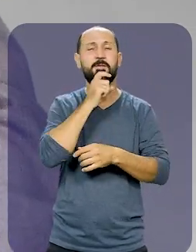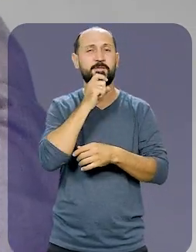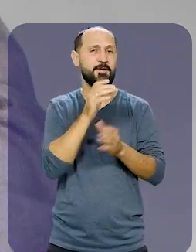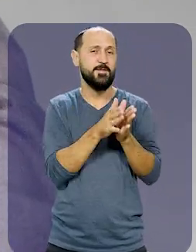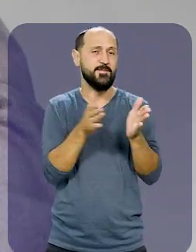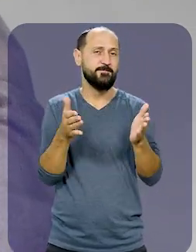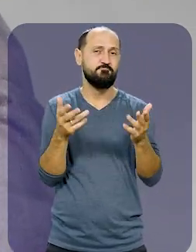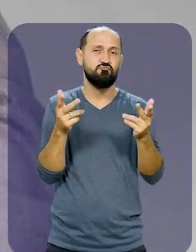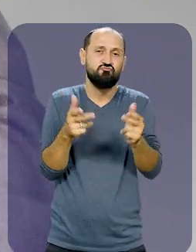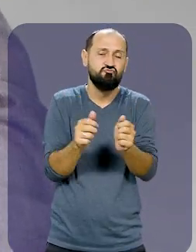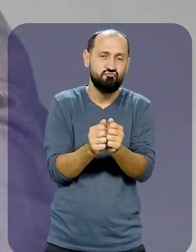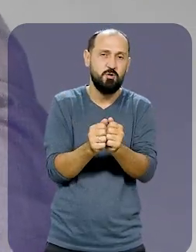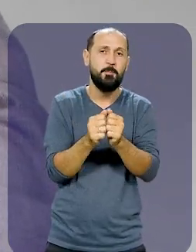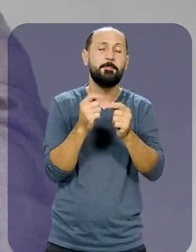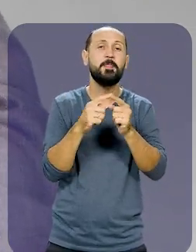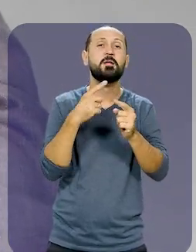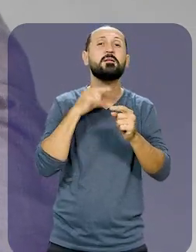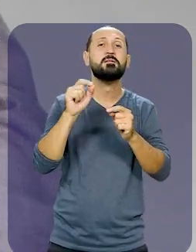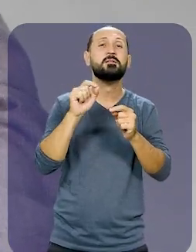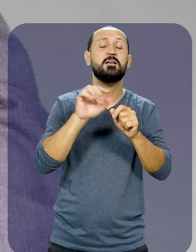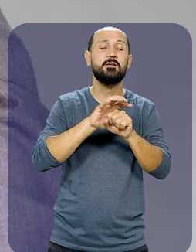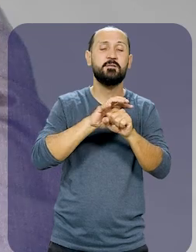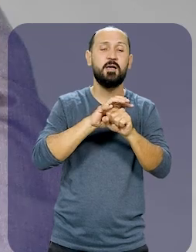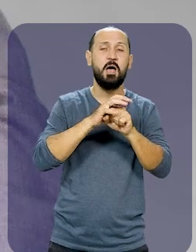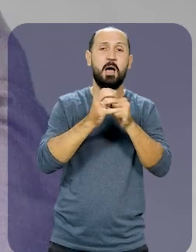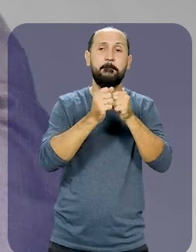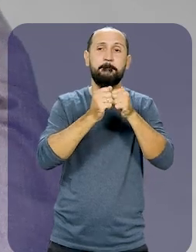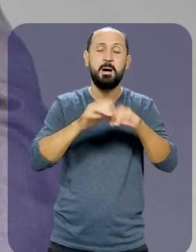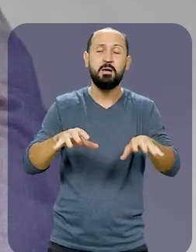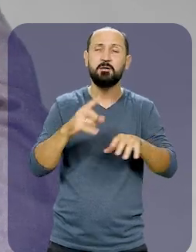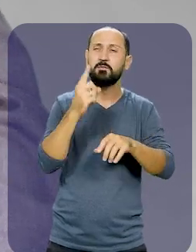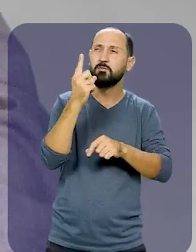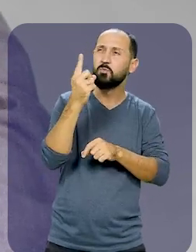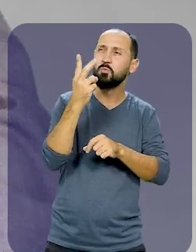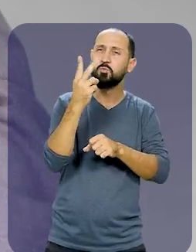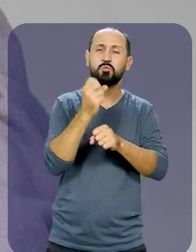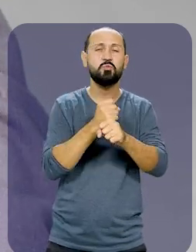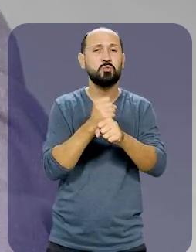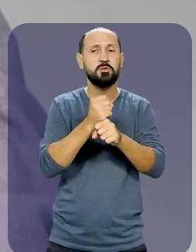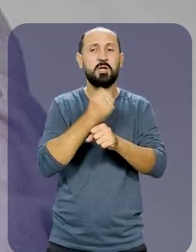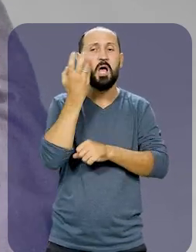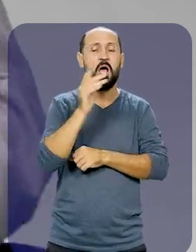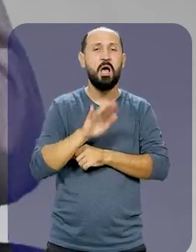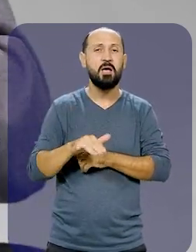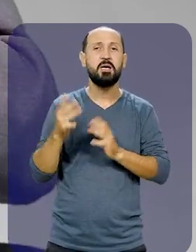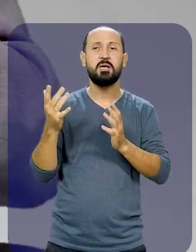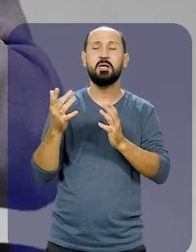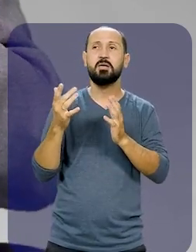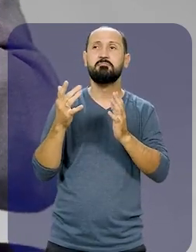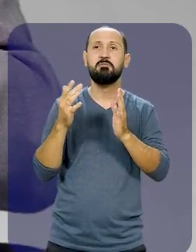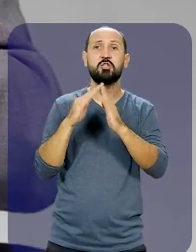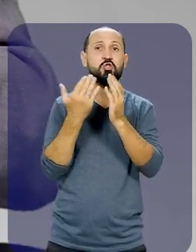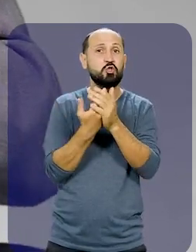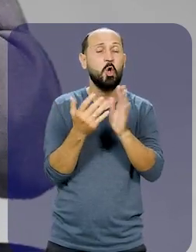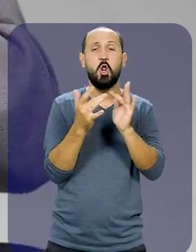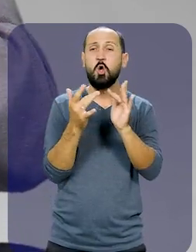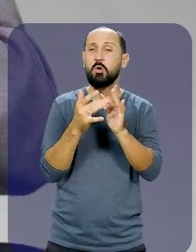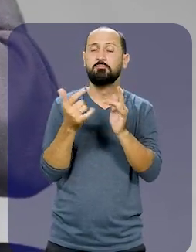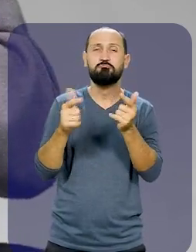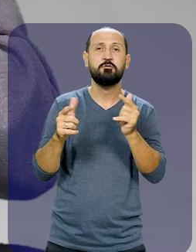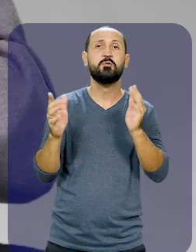nós tivemos o quê? A pandemia. E por um ano, 2, as crianças ficaram longe das